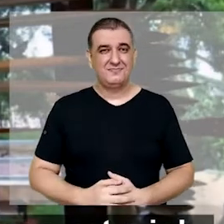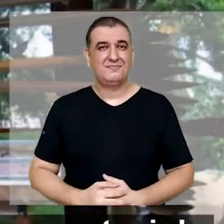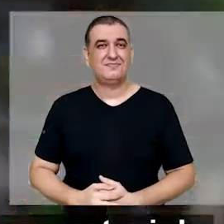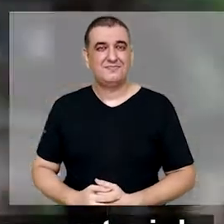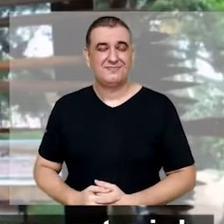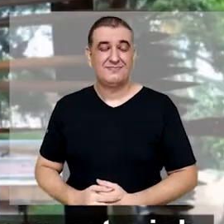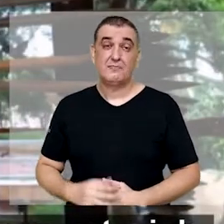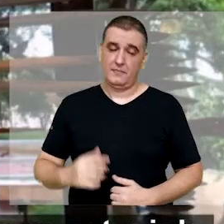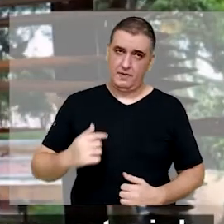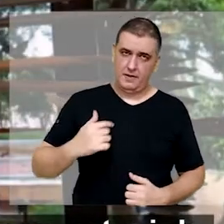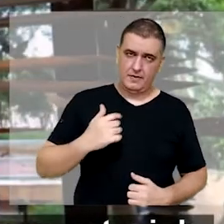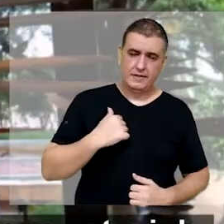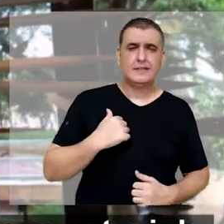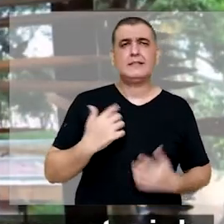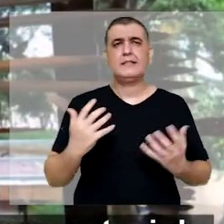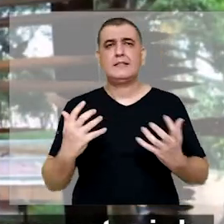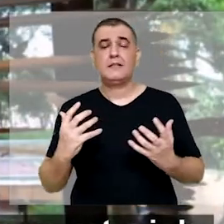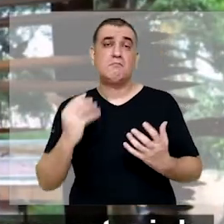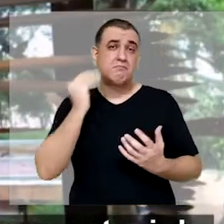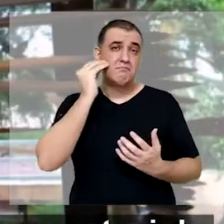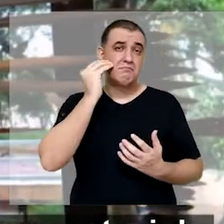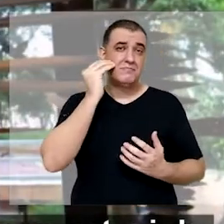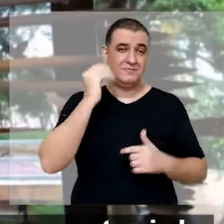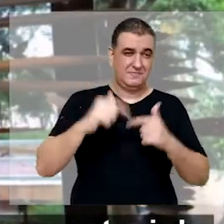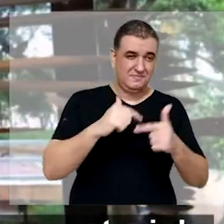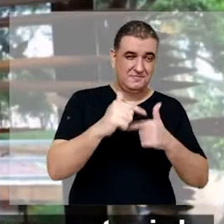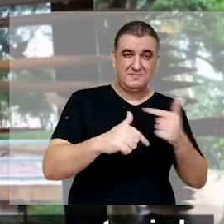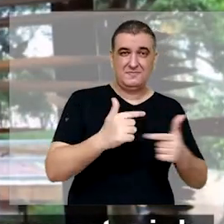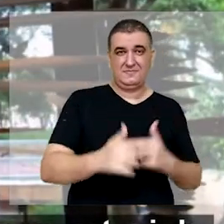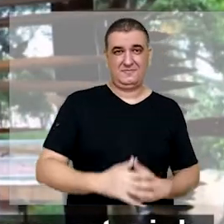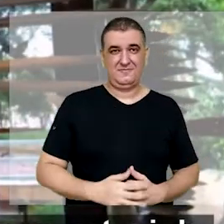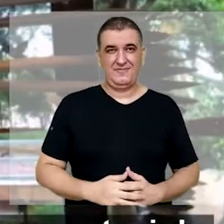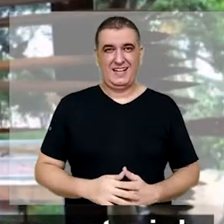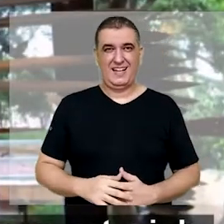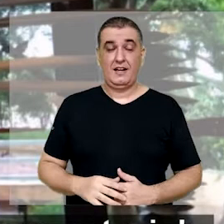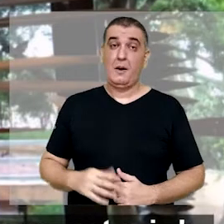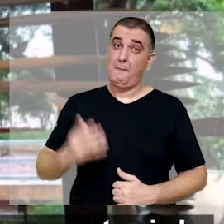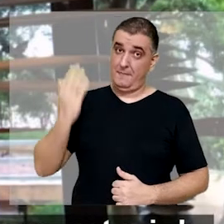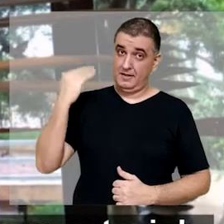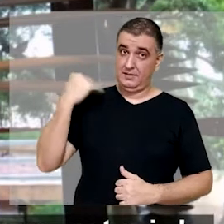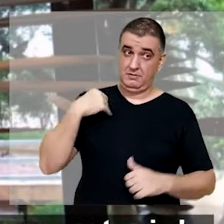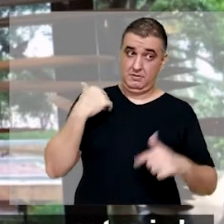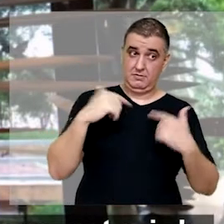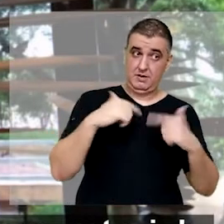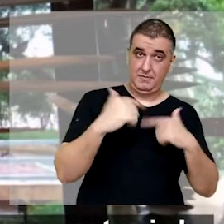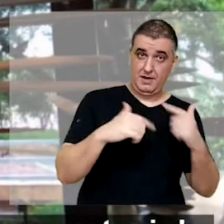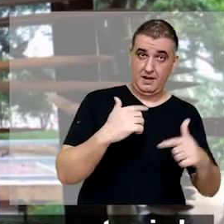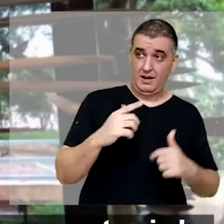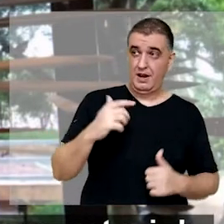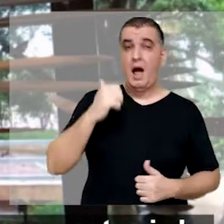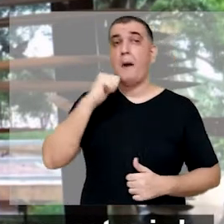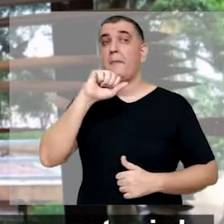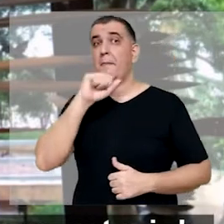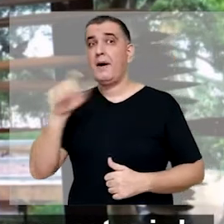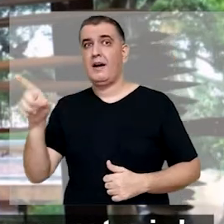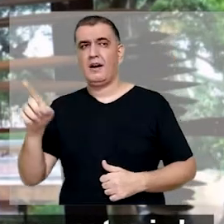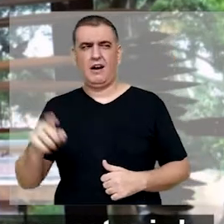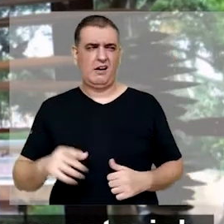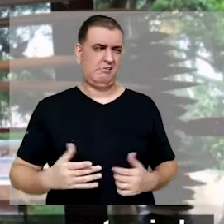barro. Então, os principais desafios é mostrar, olha mamãe, eu posso arranjar um emprego sim, pode deixar que eu não vou morrer de